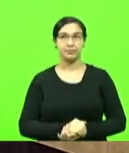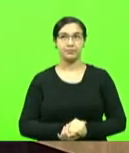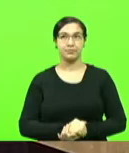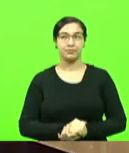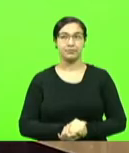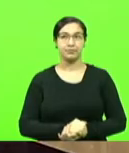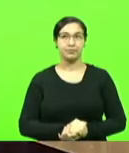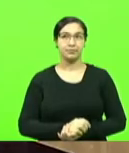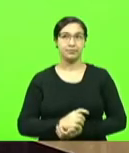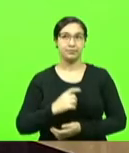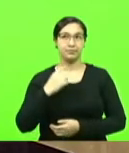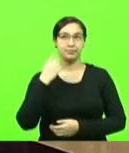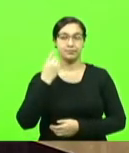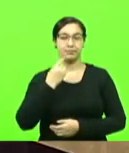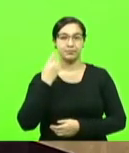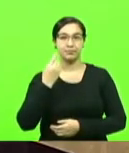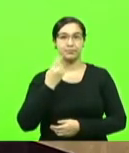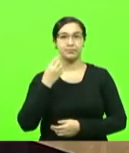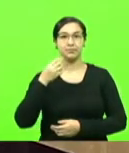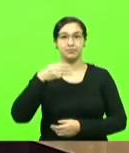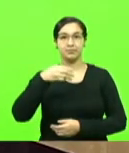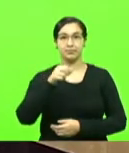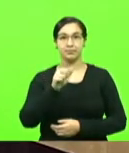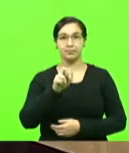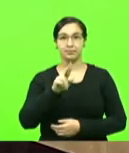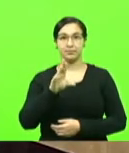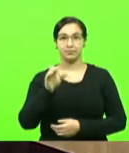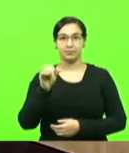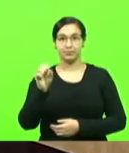Como vota deputado Marcos Vieira?